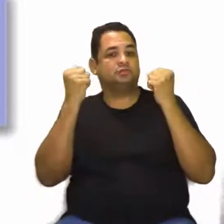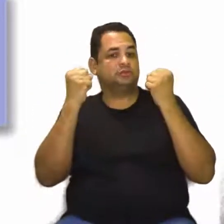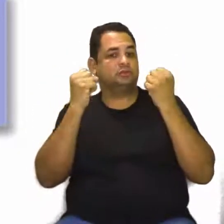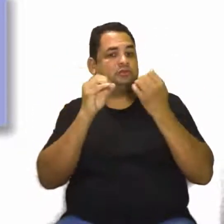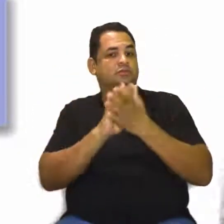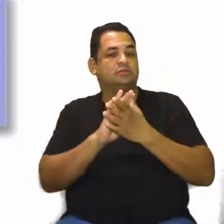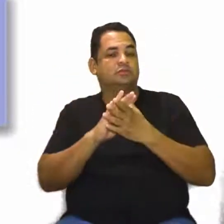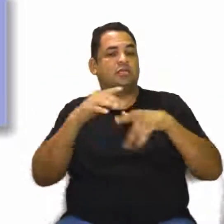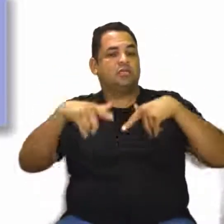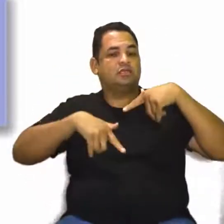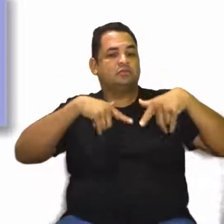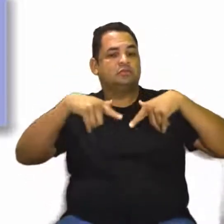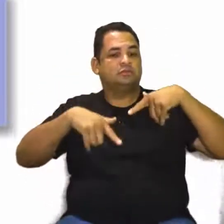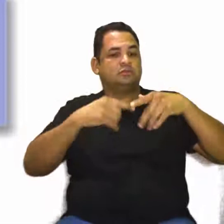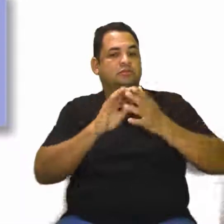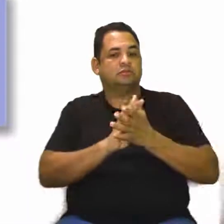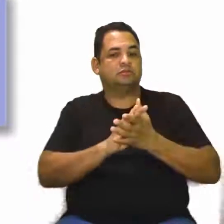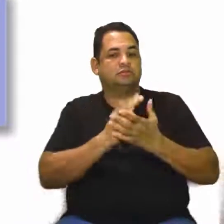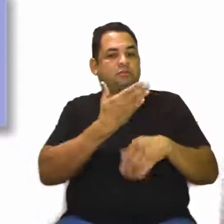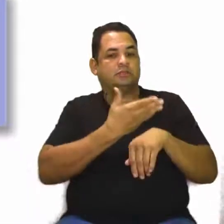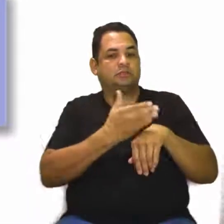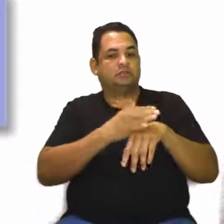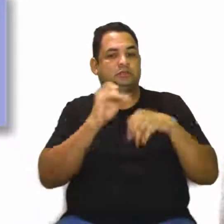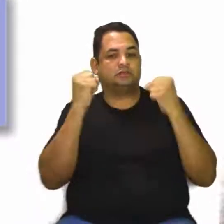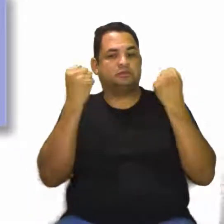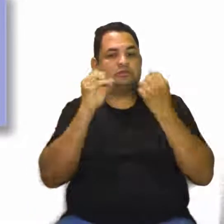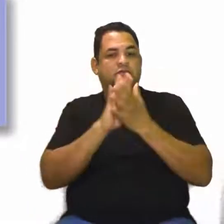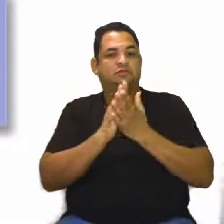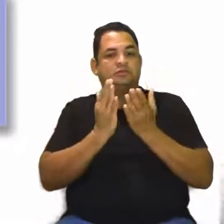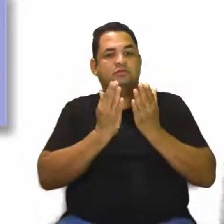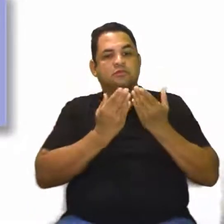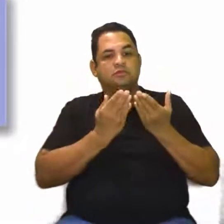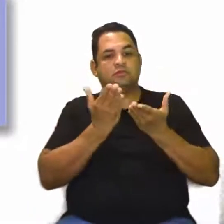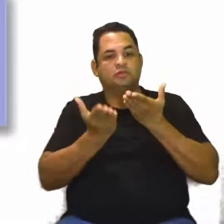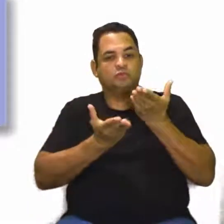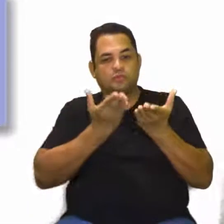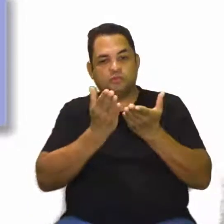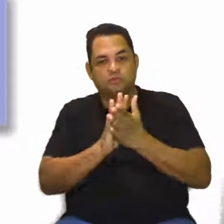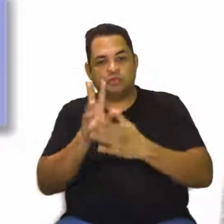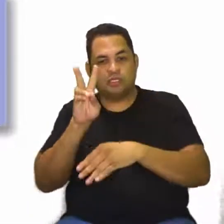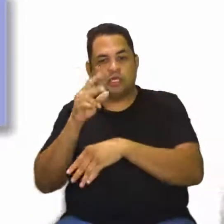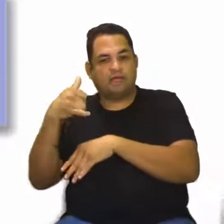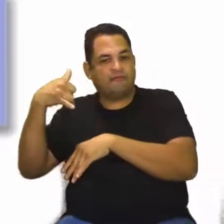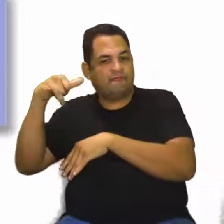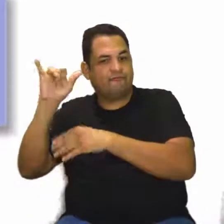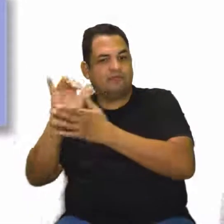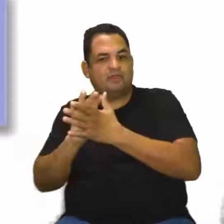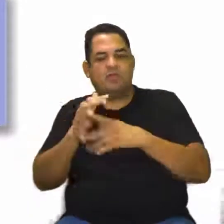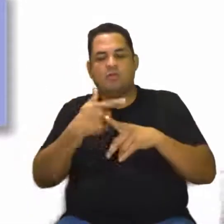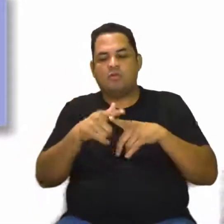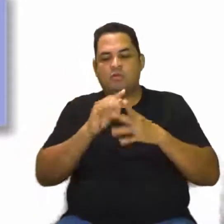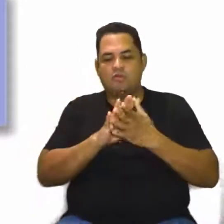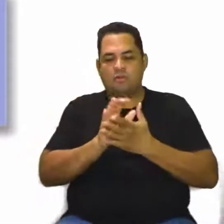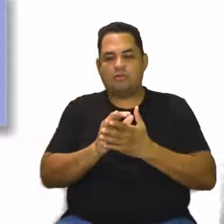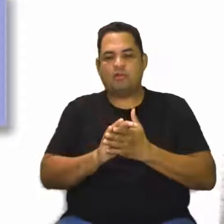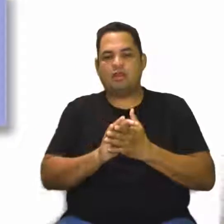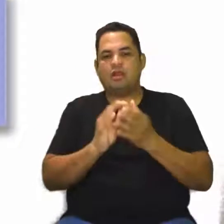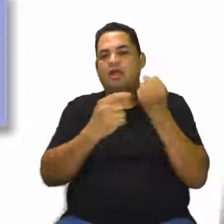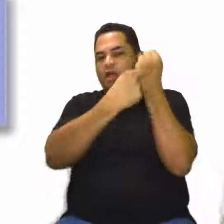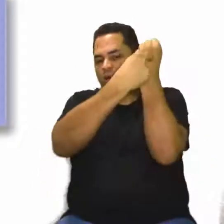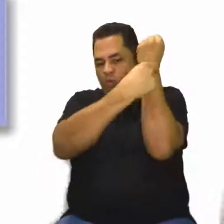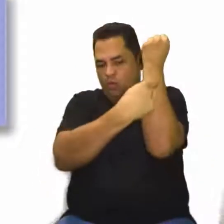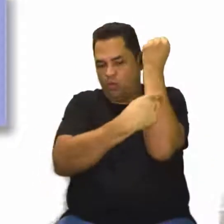trabalho e o exercício físico no tratamento e prevenção de problemas da coluna vertebral. É